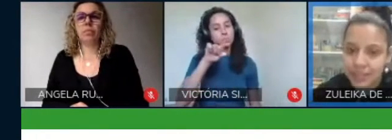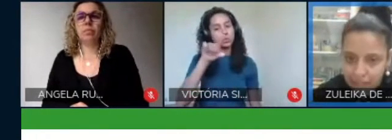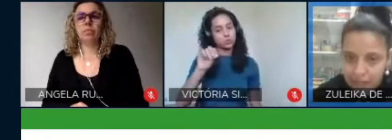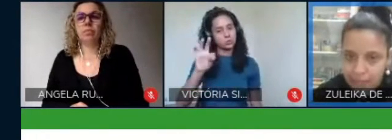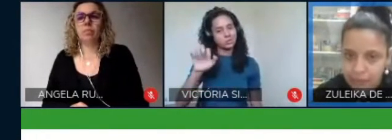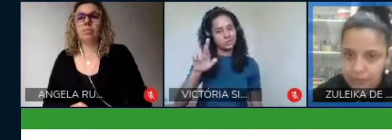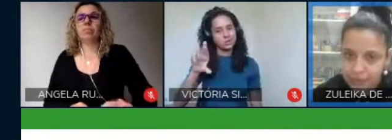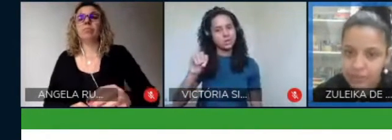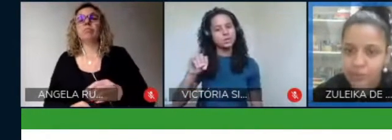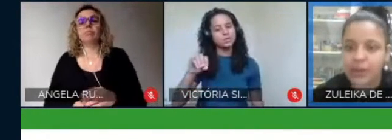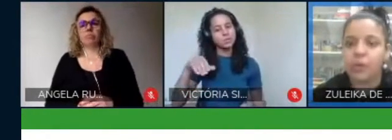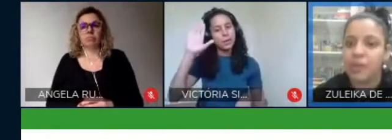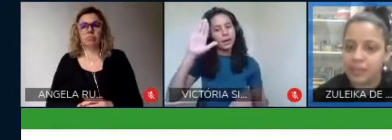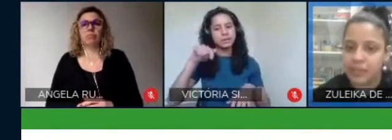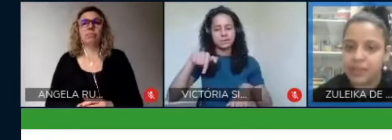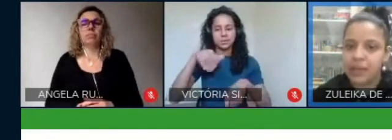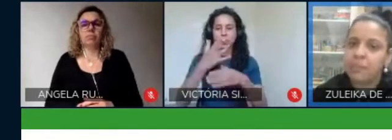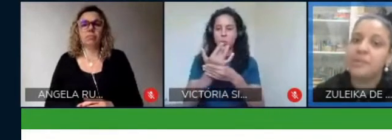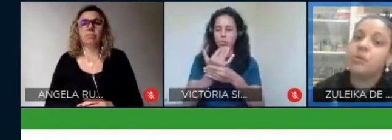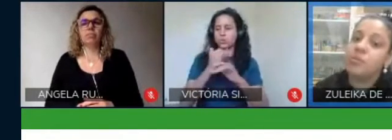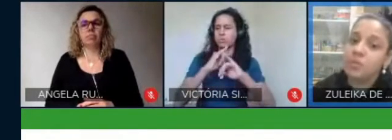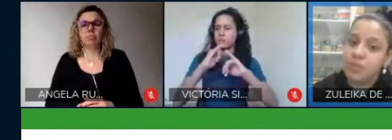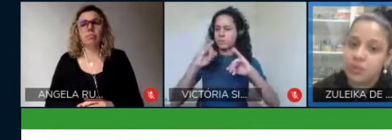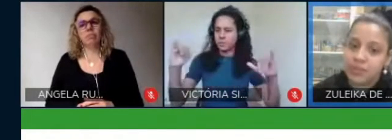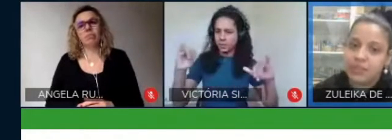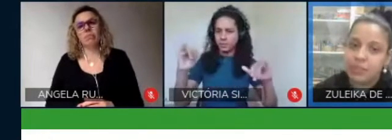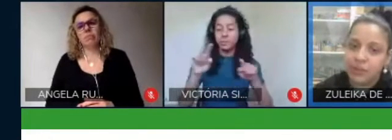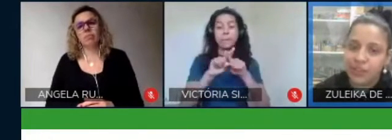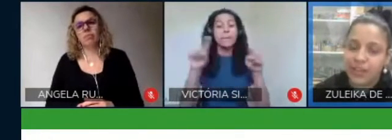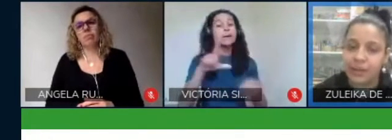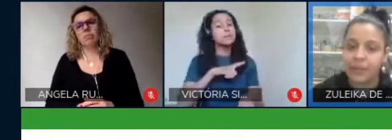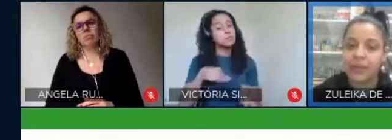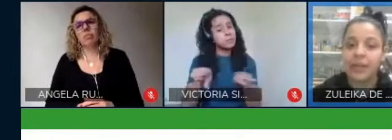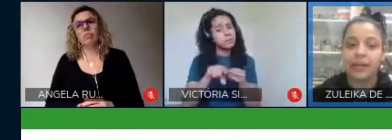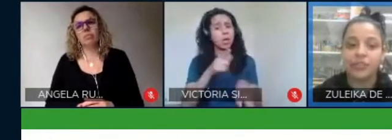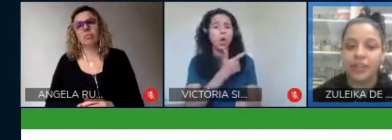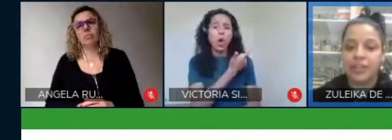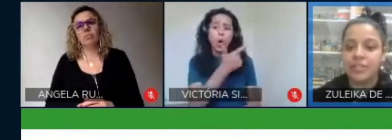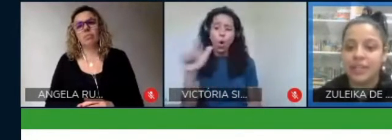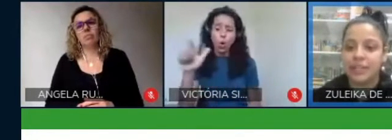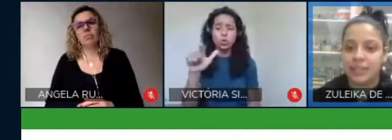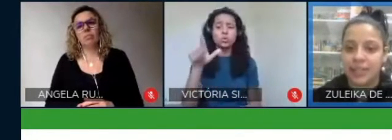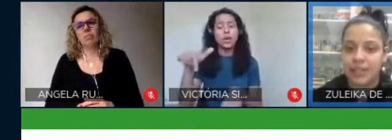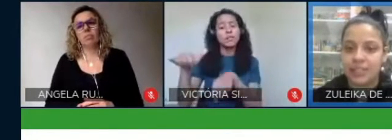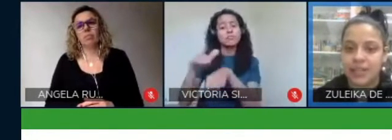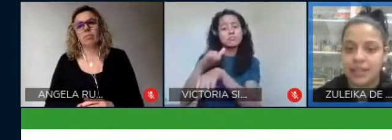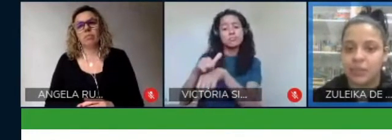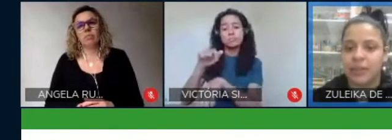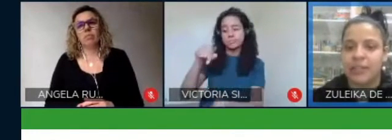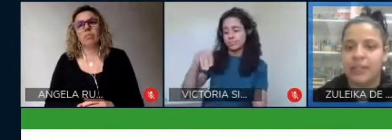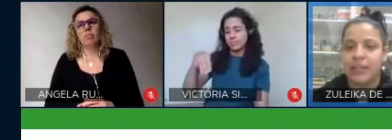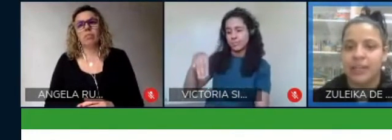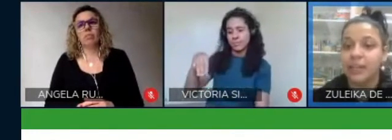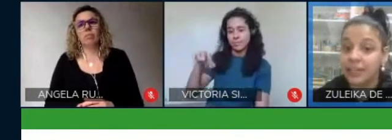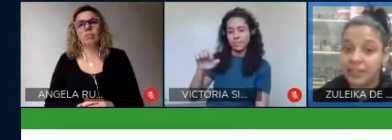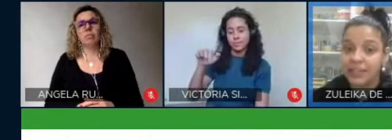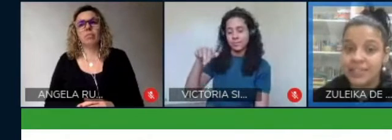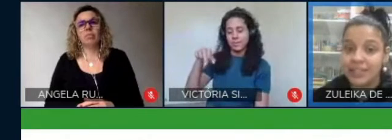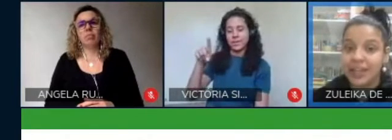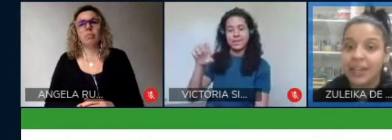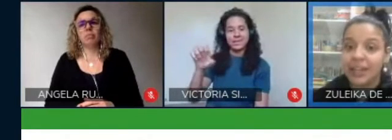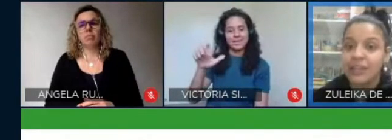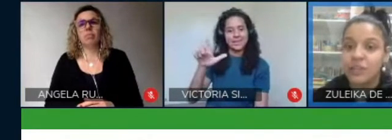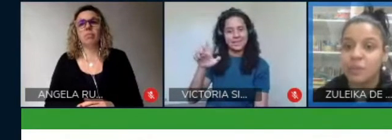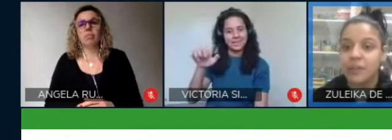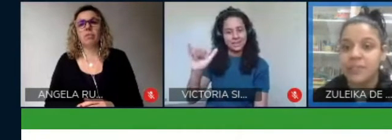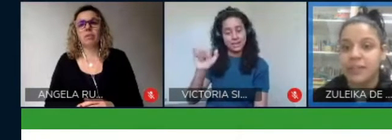não atualiza há muito tempo, é o Mendeley. Mas algumas pessoas ainda preferem. A diferença entre eles é que o Mendeley é